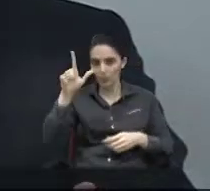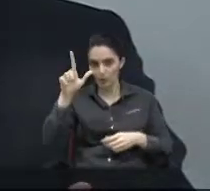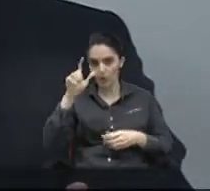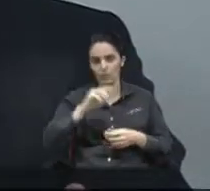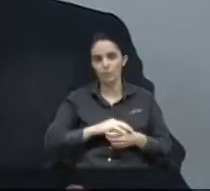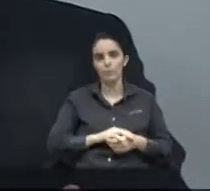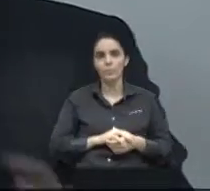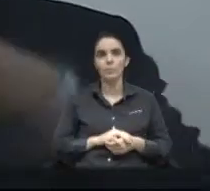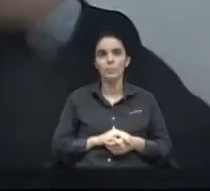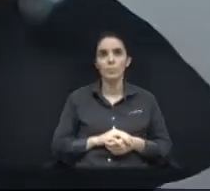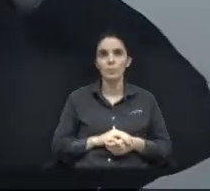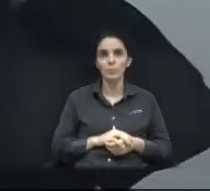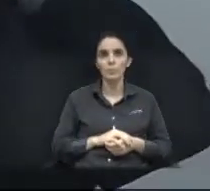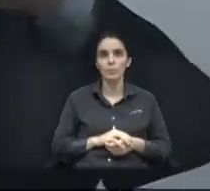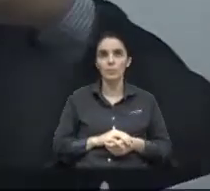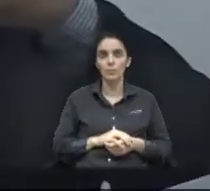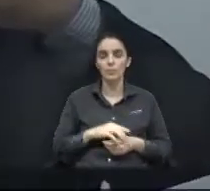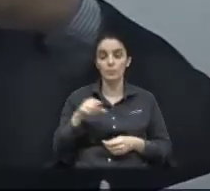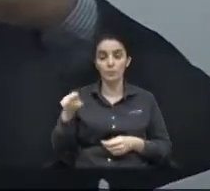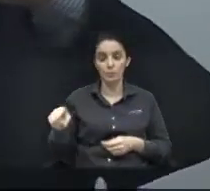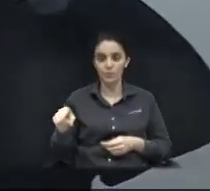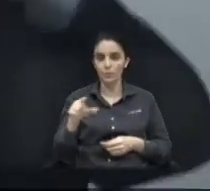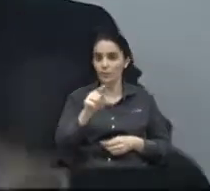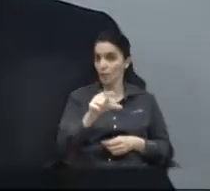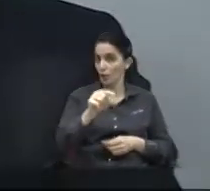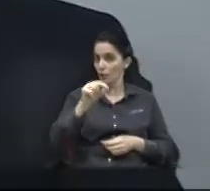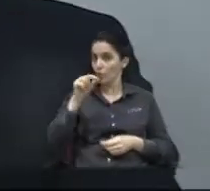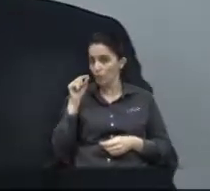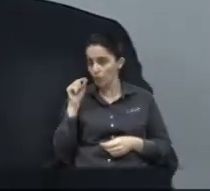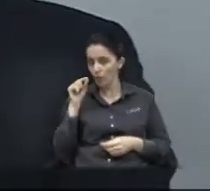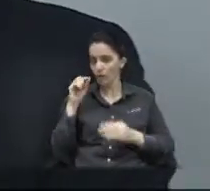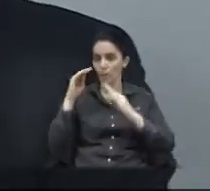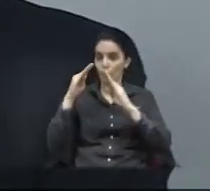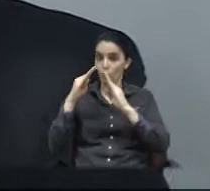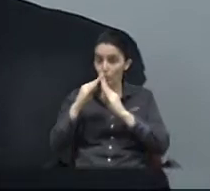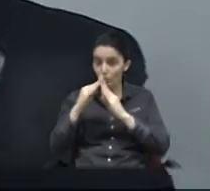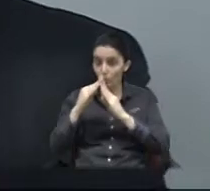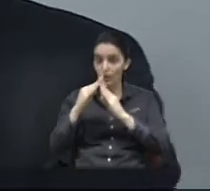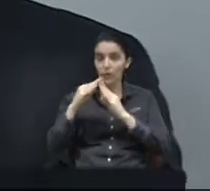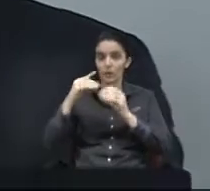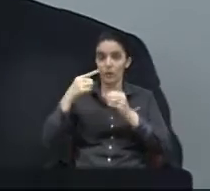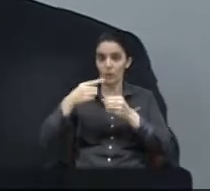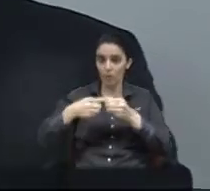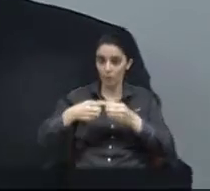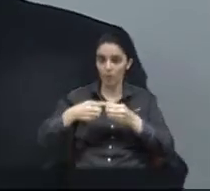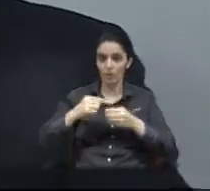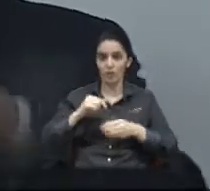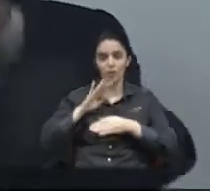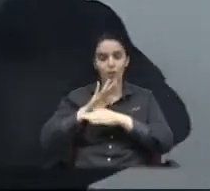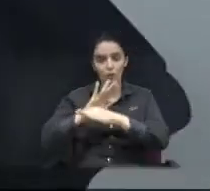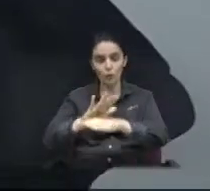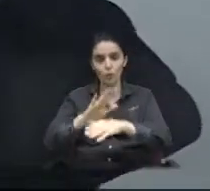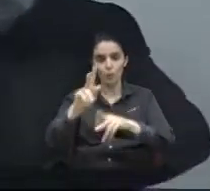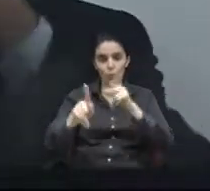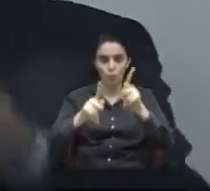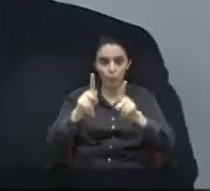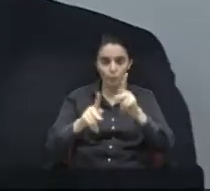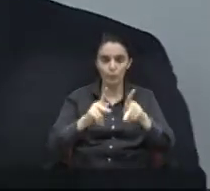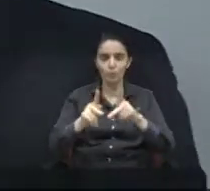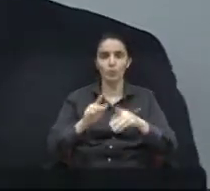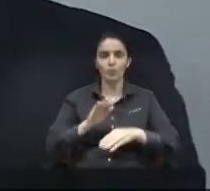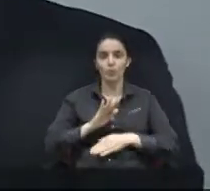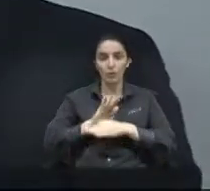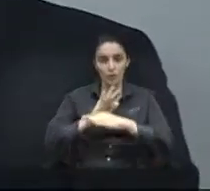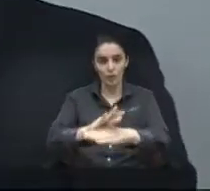Então, só pela sua escolha de ficar na cidade, atender a nossa população, atender os nossos